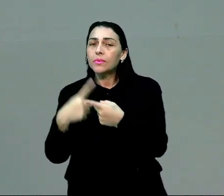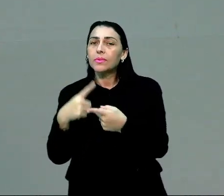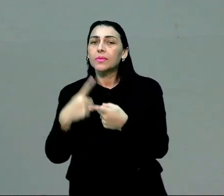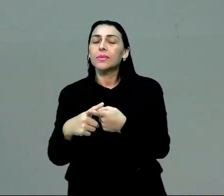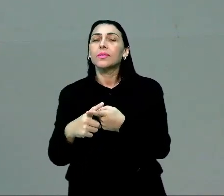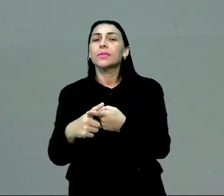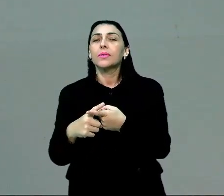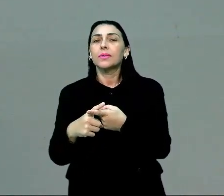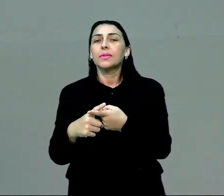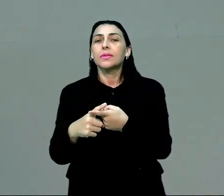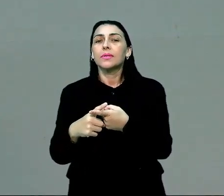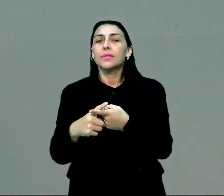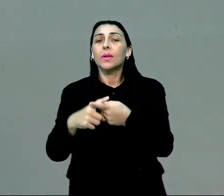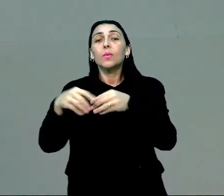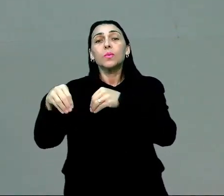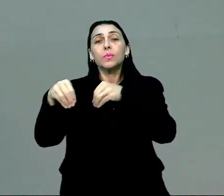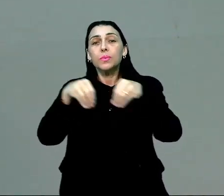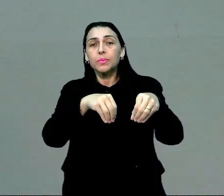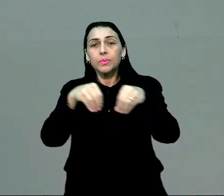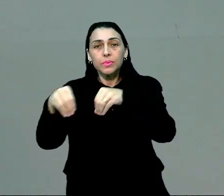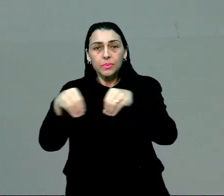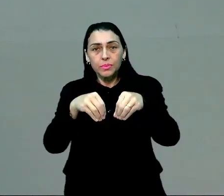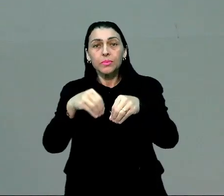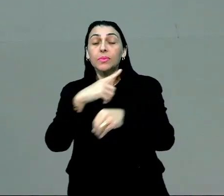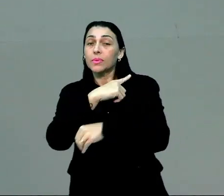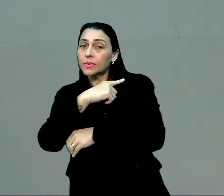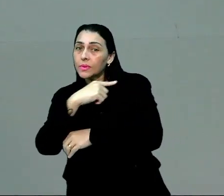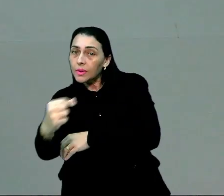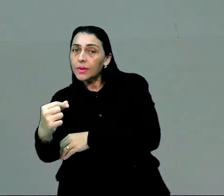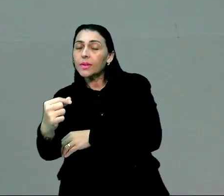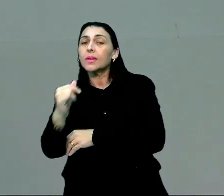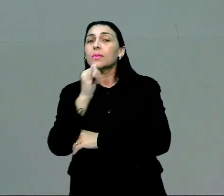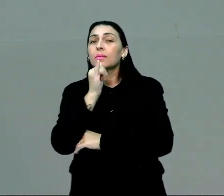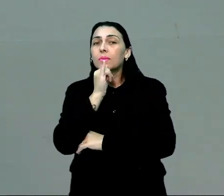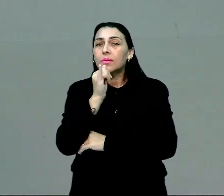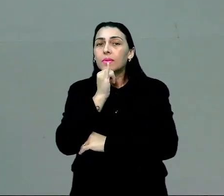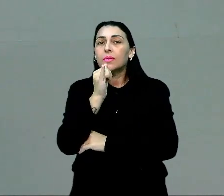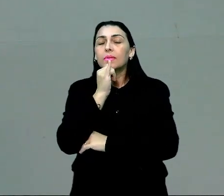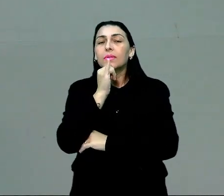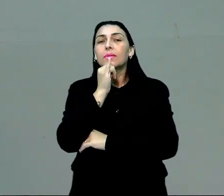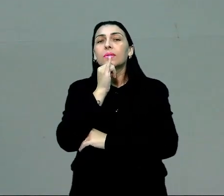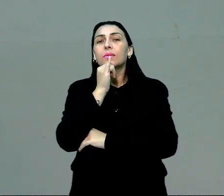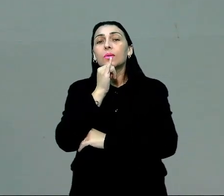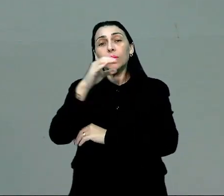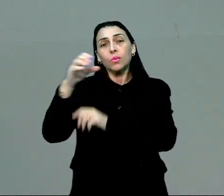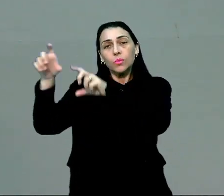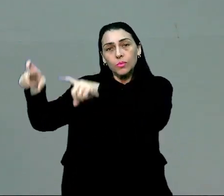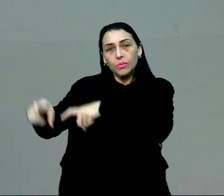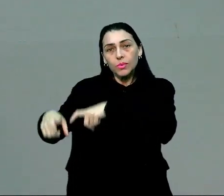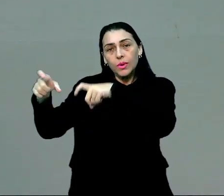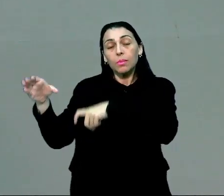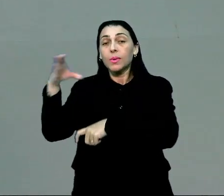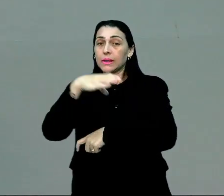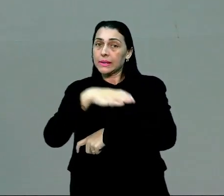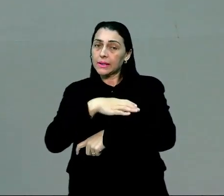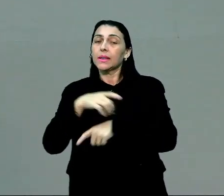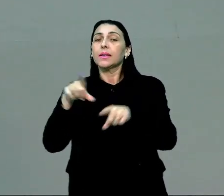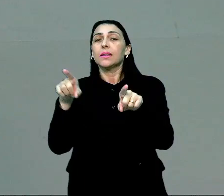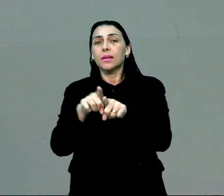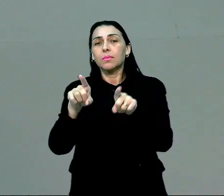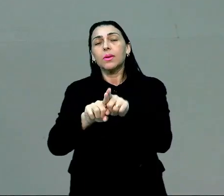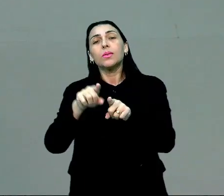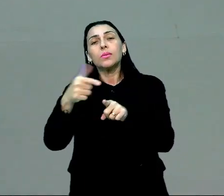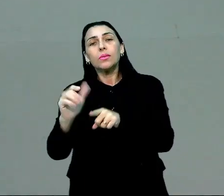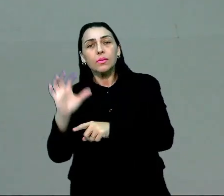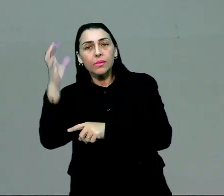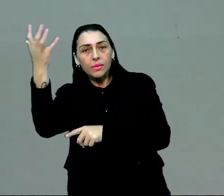à questão de locomoção, a saída, por exemplo, do campo para a cidade, como outras